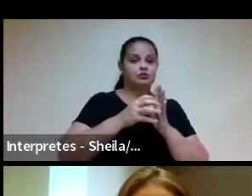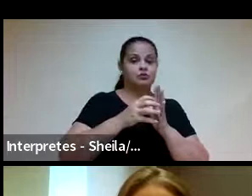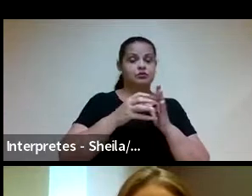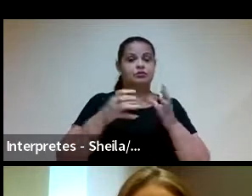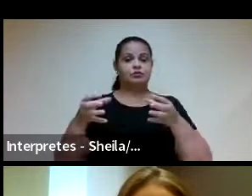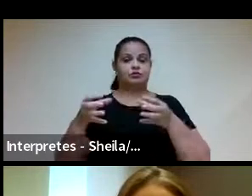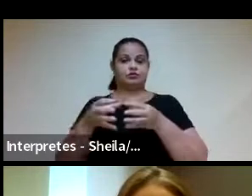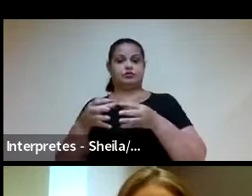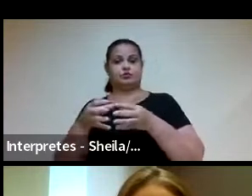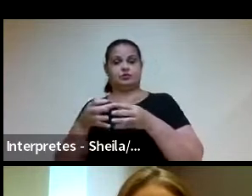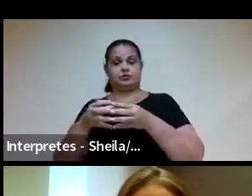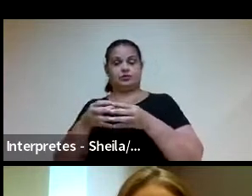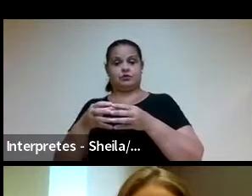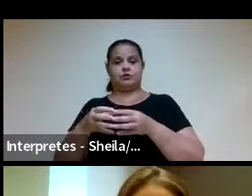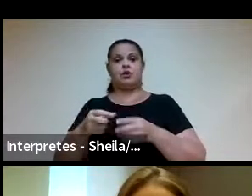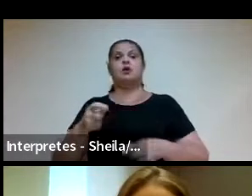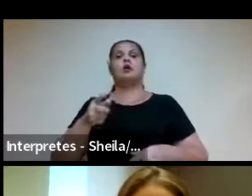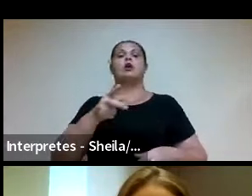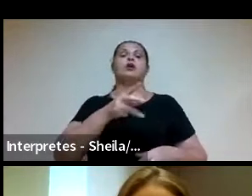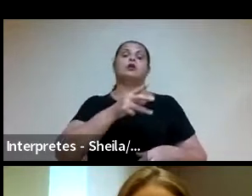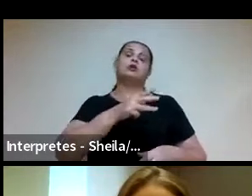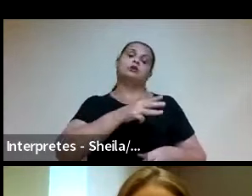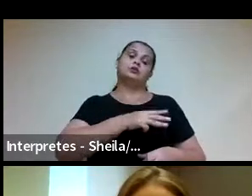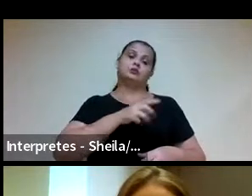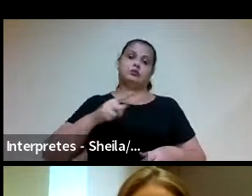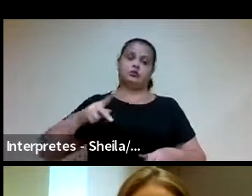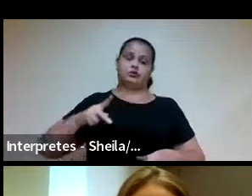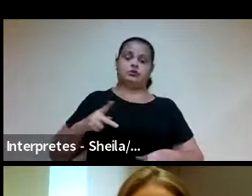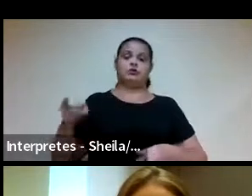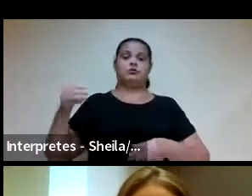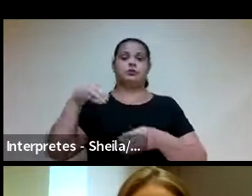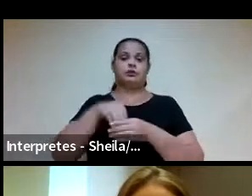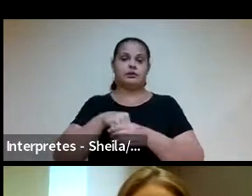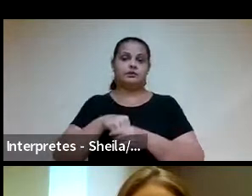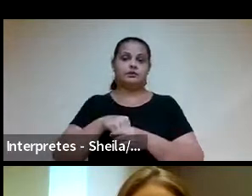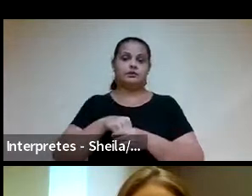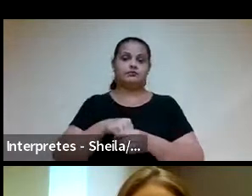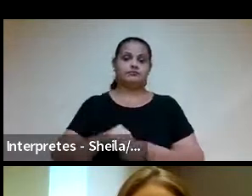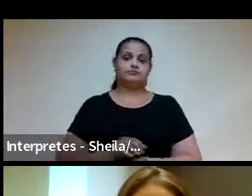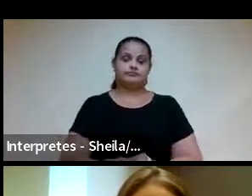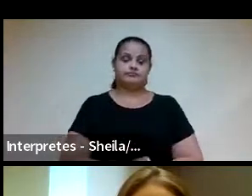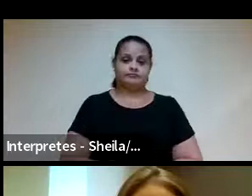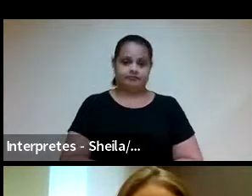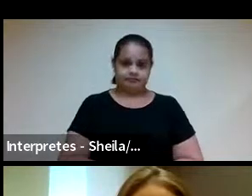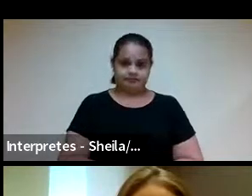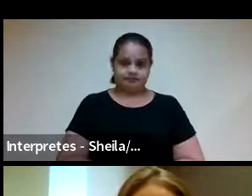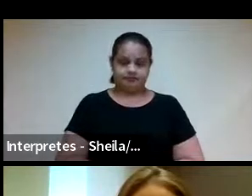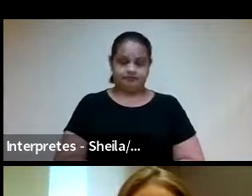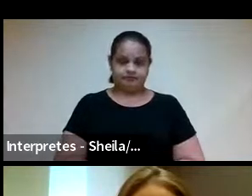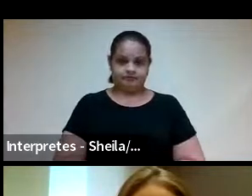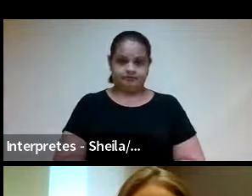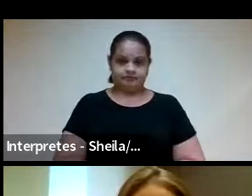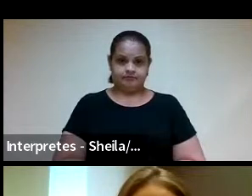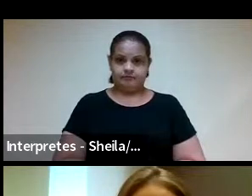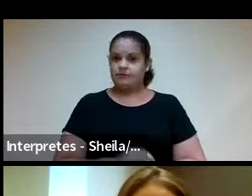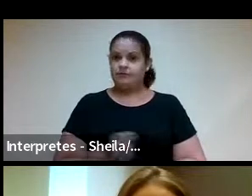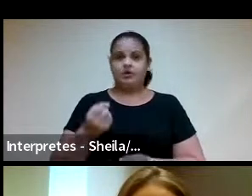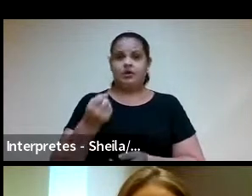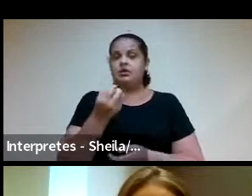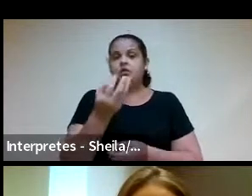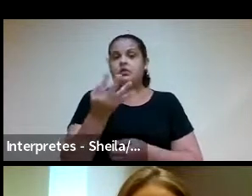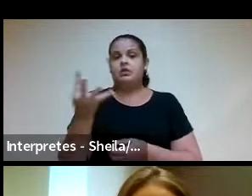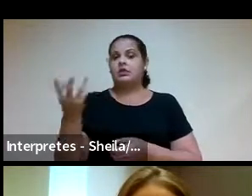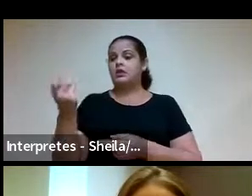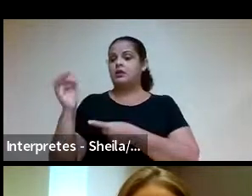e ao Ministério Público Eleitoral. No caso presente, nenhum dos legitimados